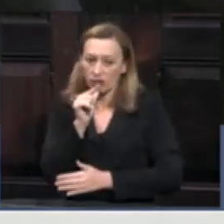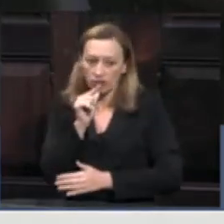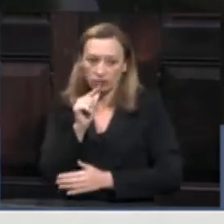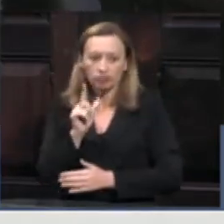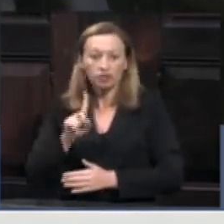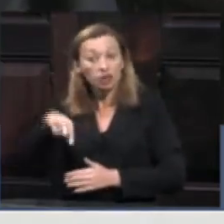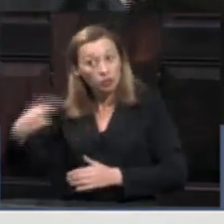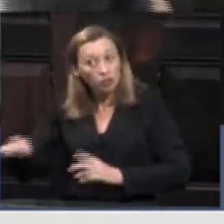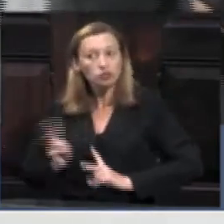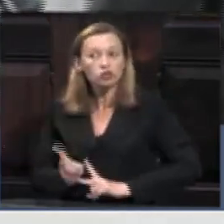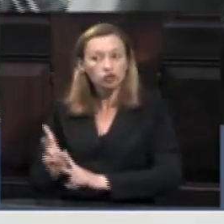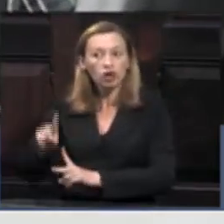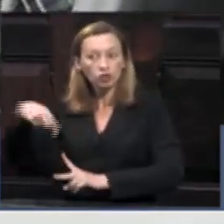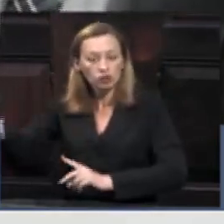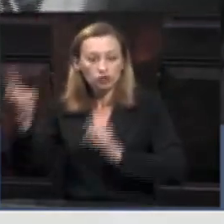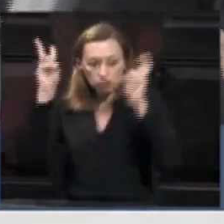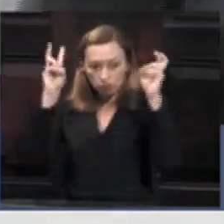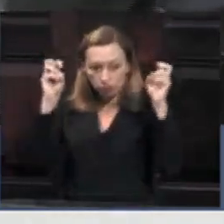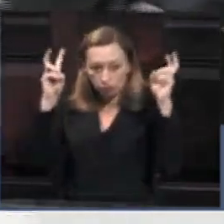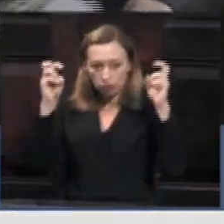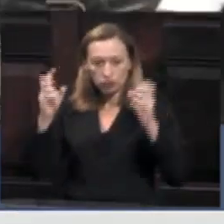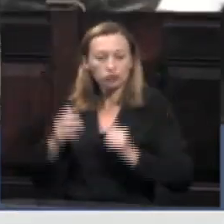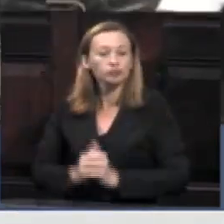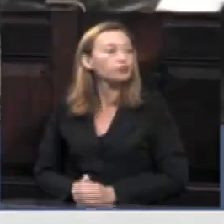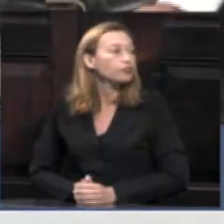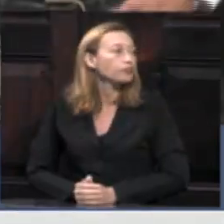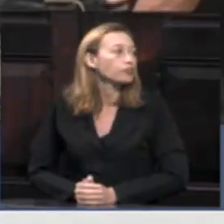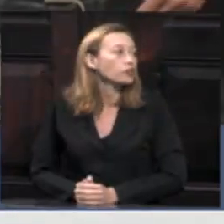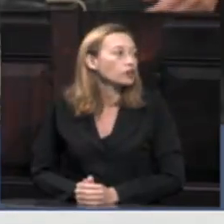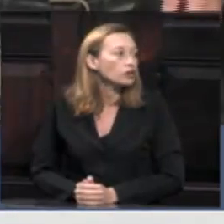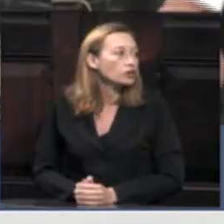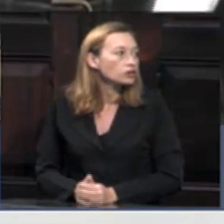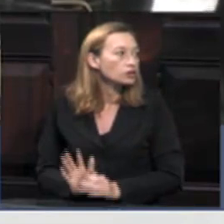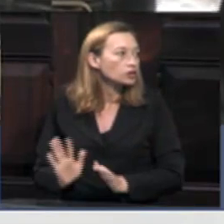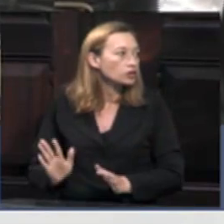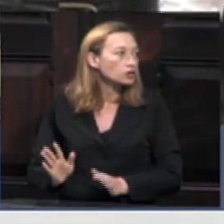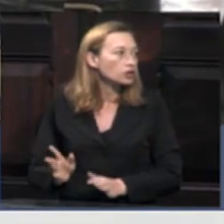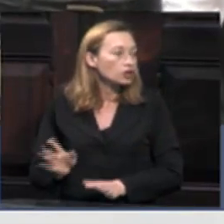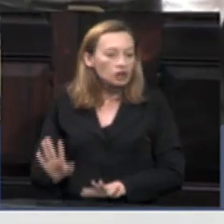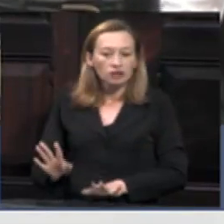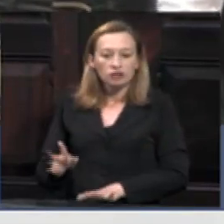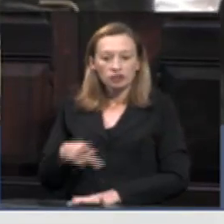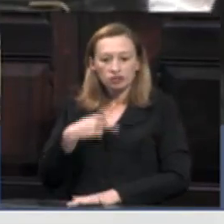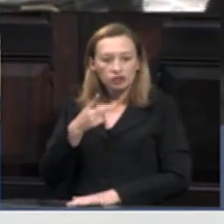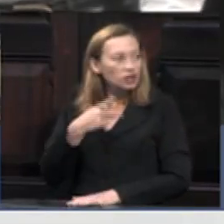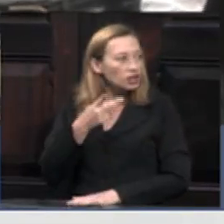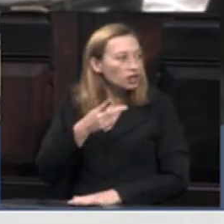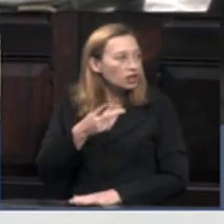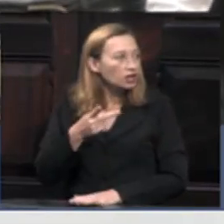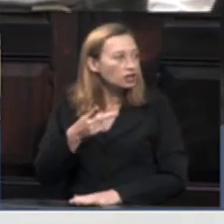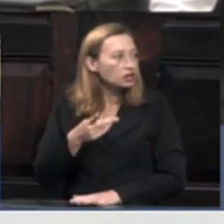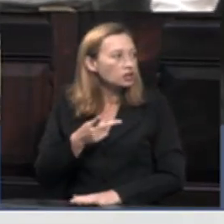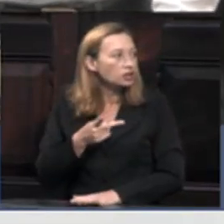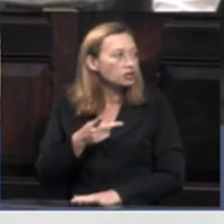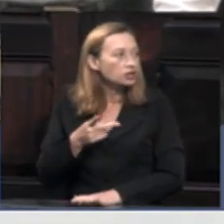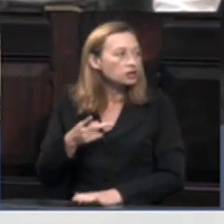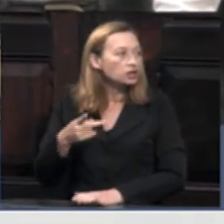for garantida como empresa pública. A presidência quer saudar a presença aqui do vice-governador